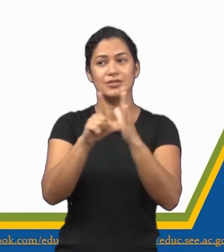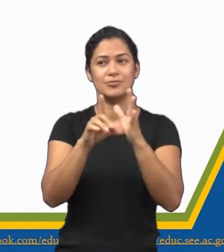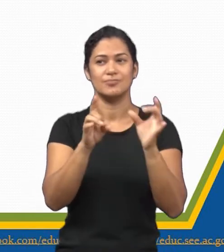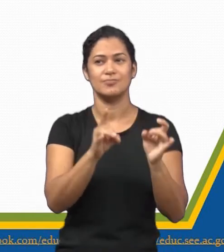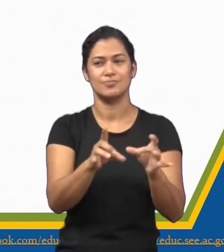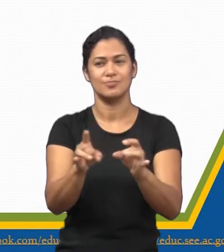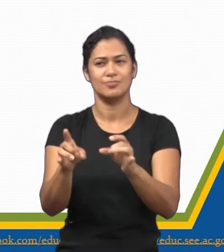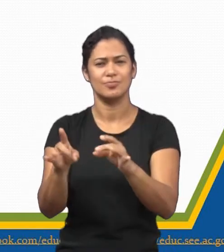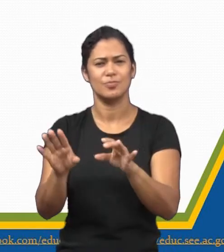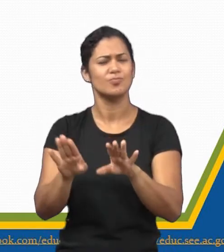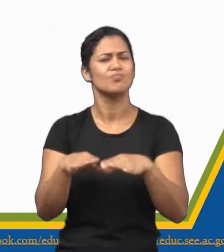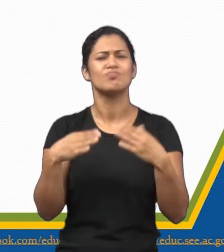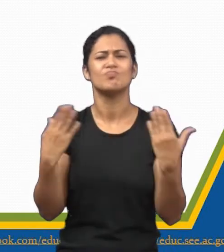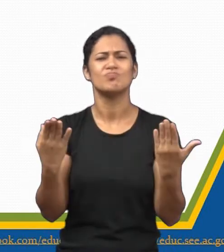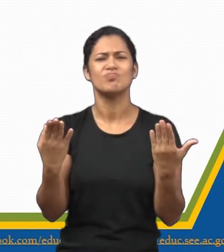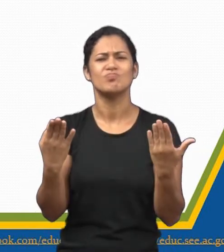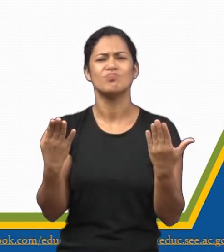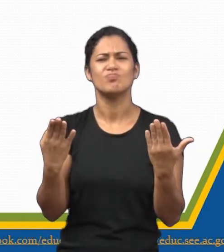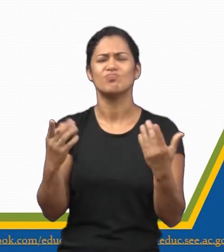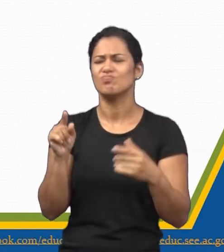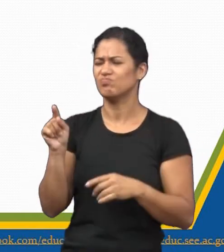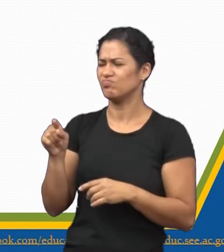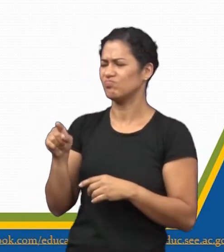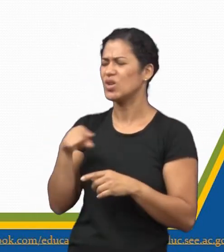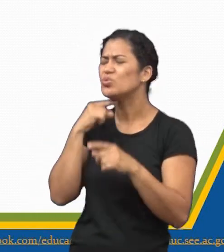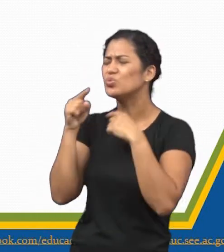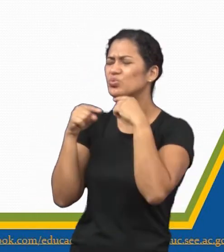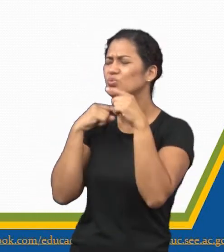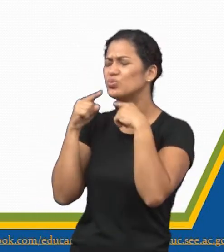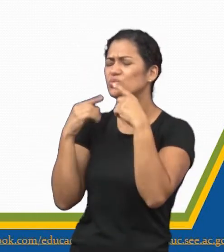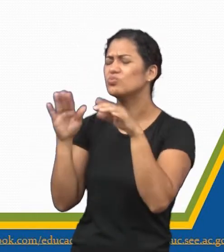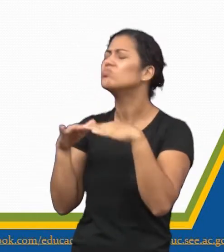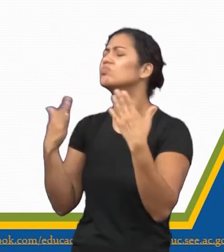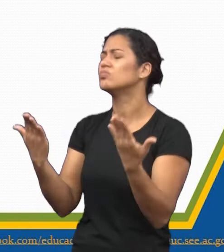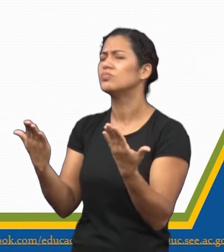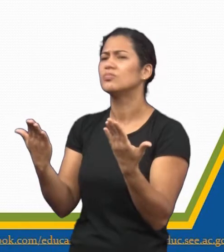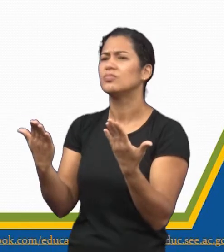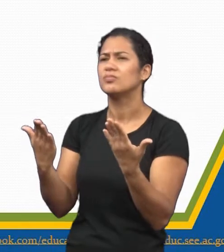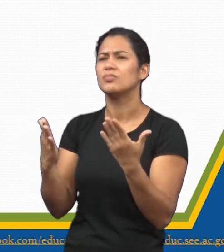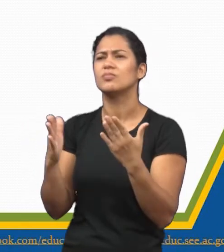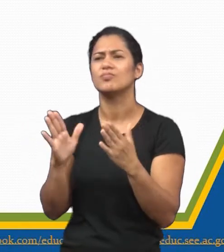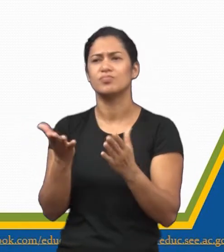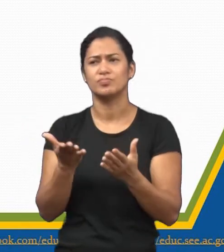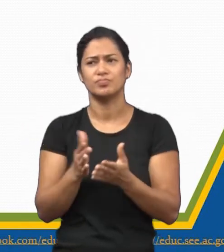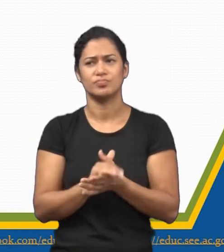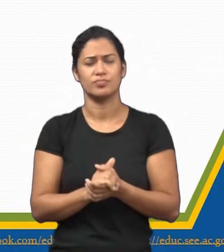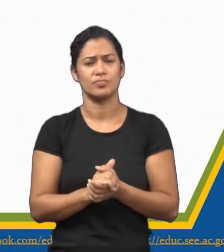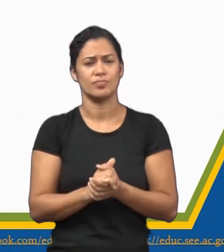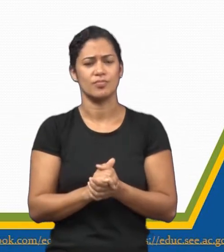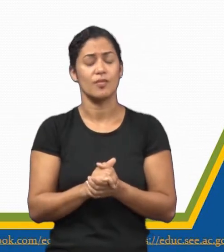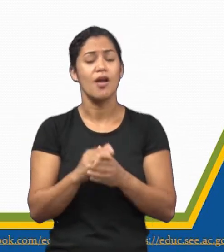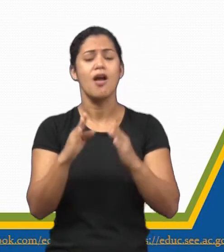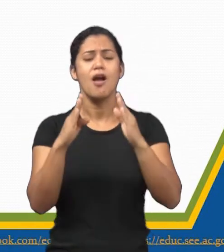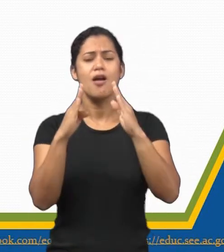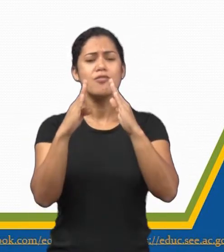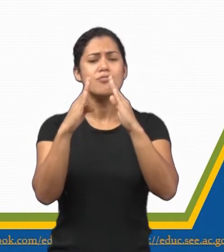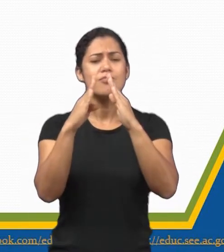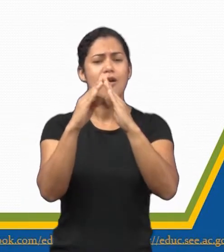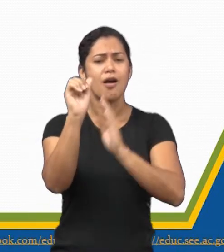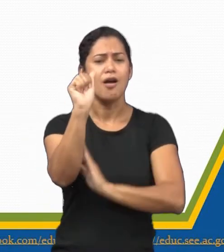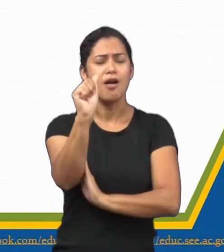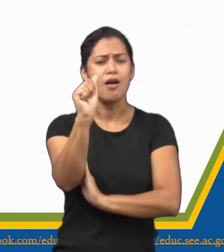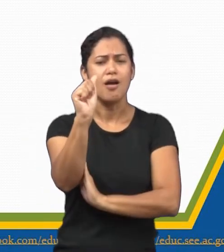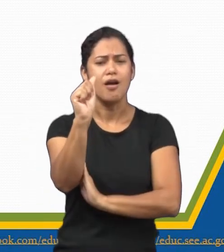Ai, professor, fiquei na dúvida. Sério? Ainda ficou na dúvida? Vamos ver. Residenciais vem de quê?